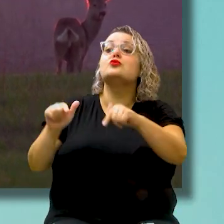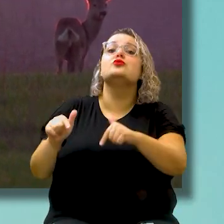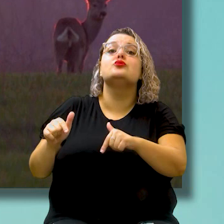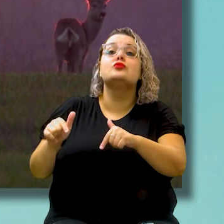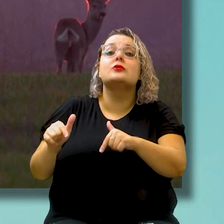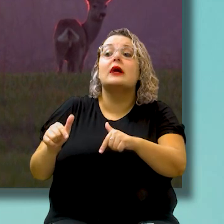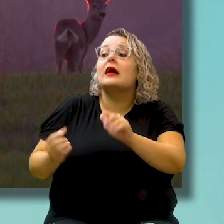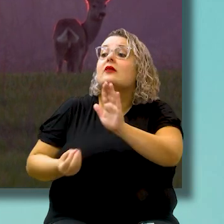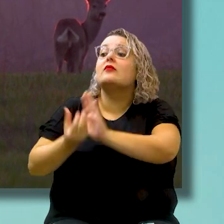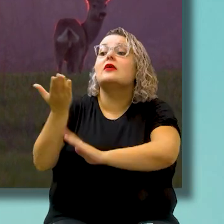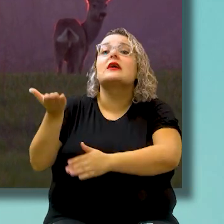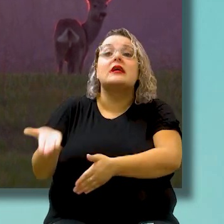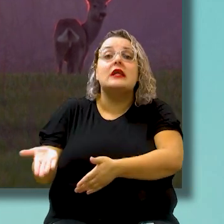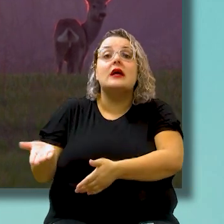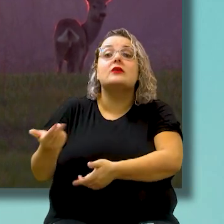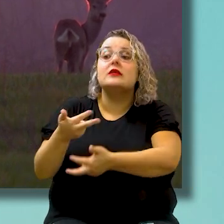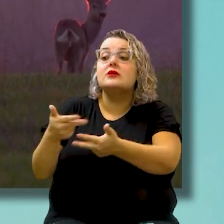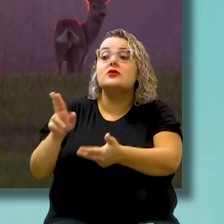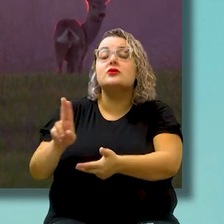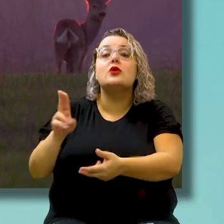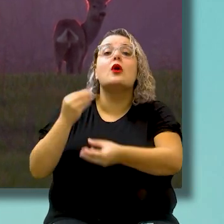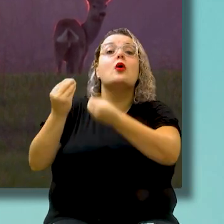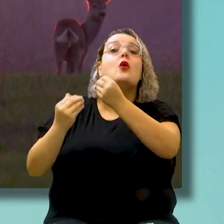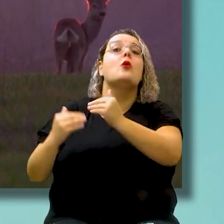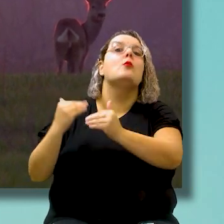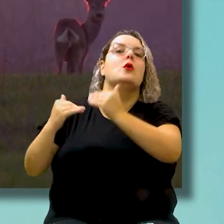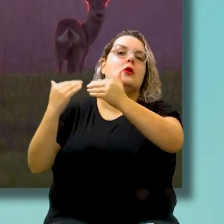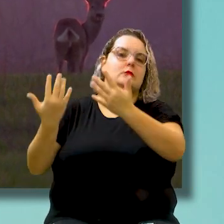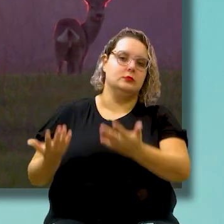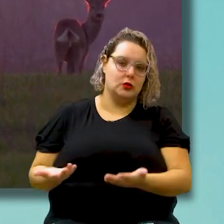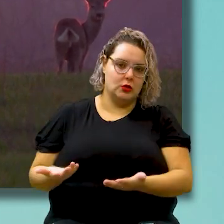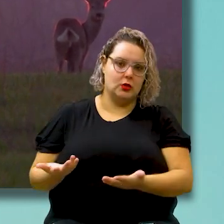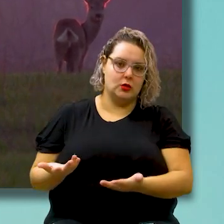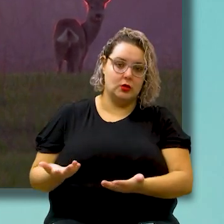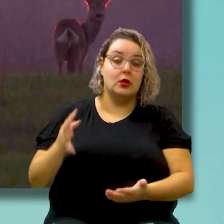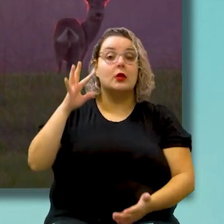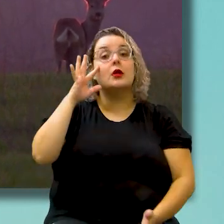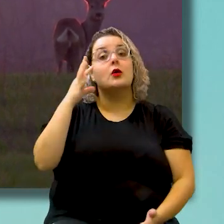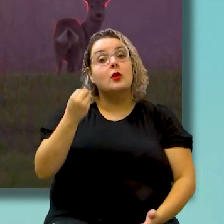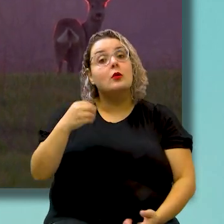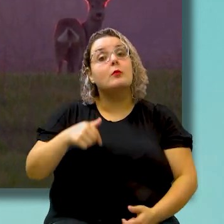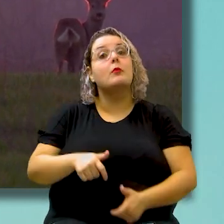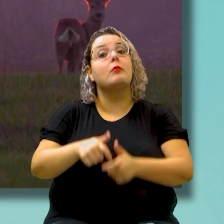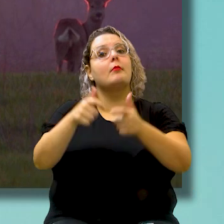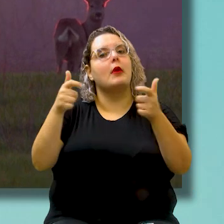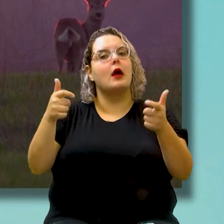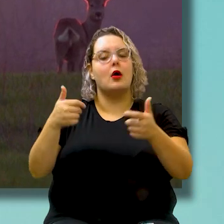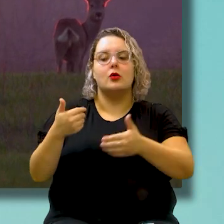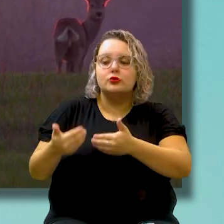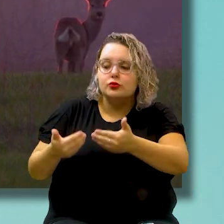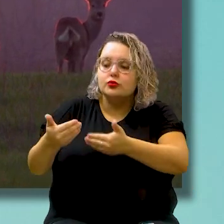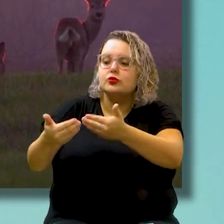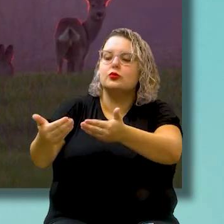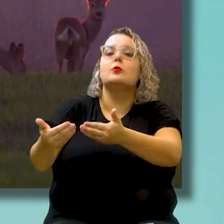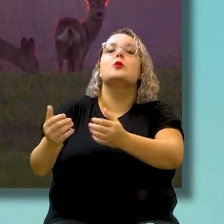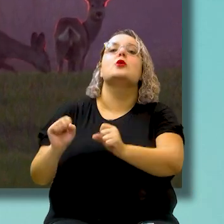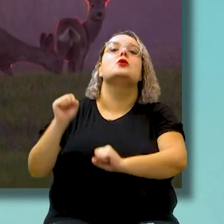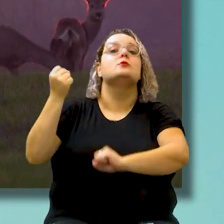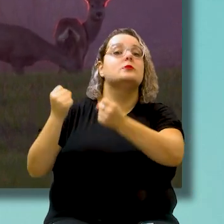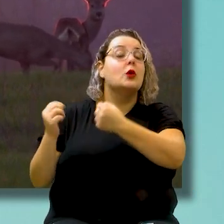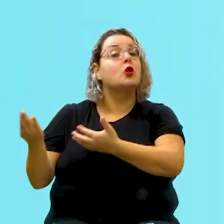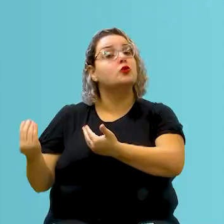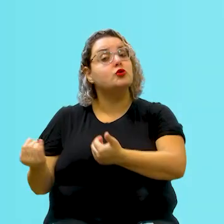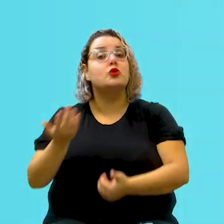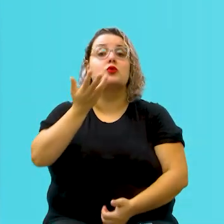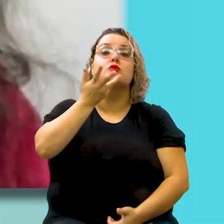as coisas que a gente usa e como elas são produzidas. Então, um conhecimento maior do processo industrial